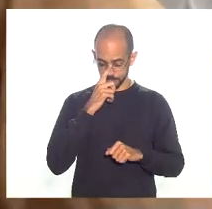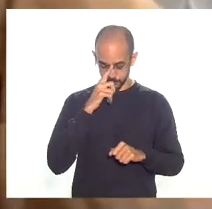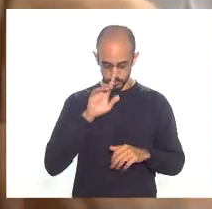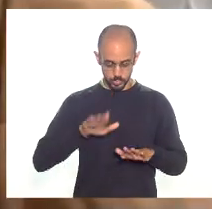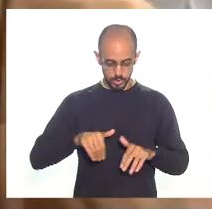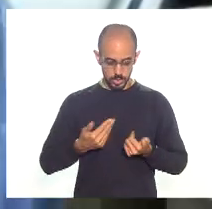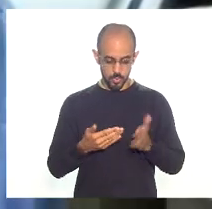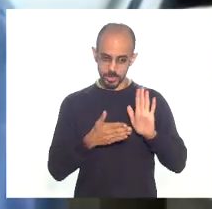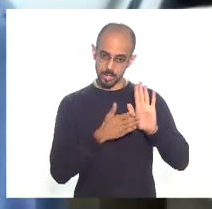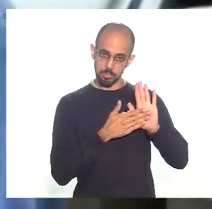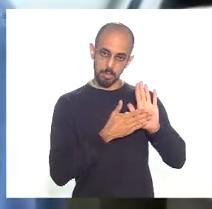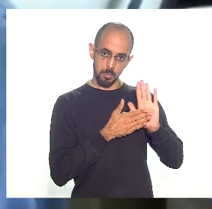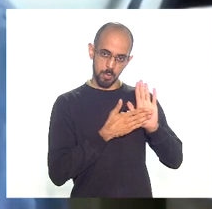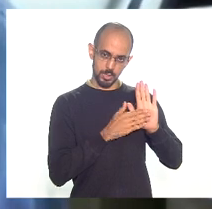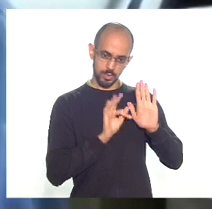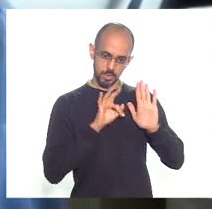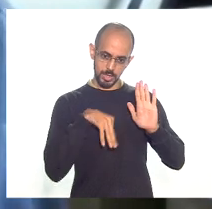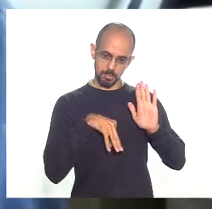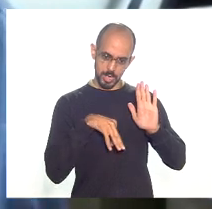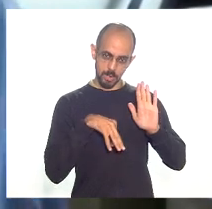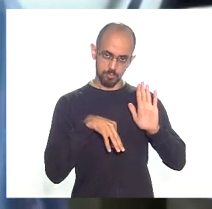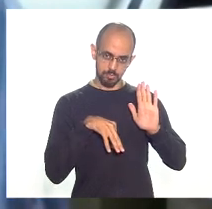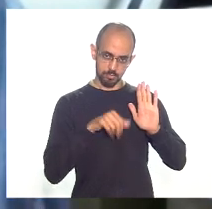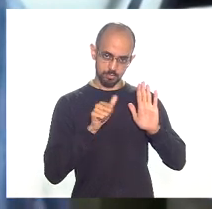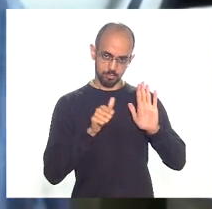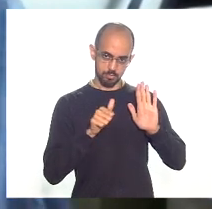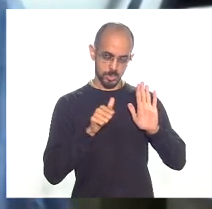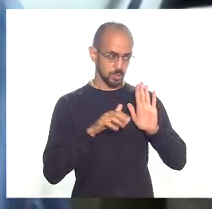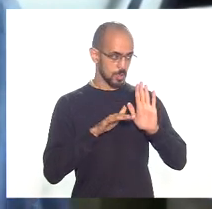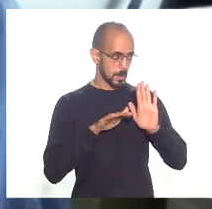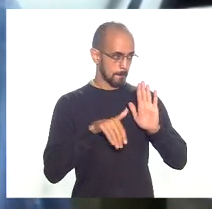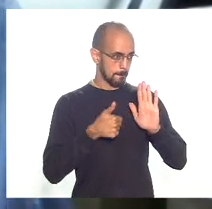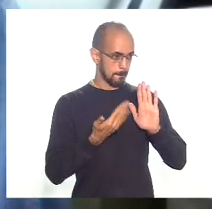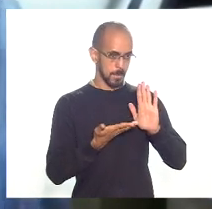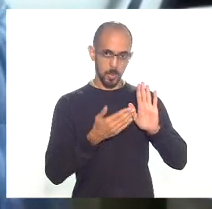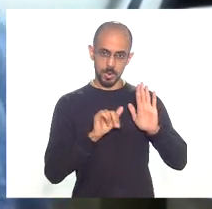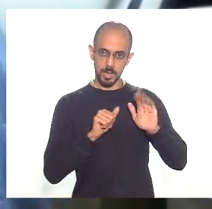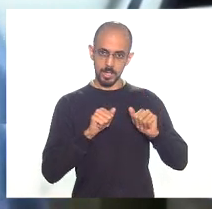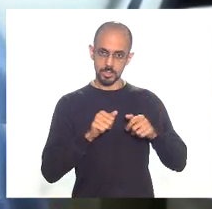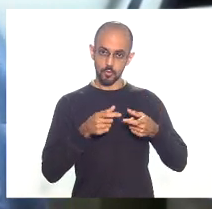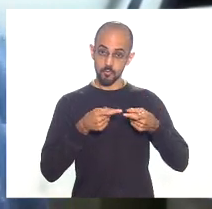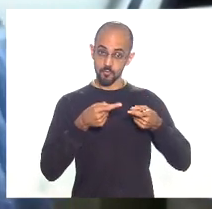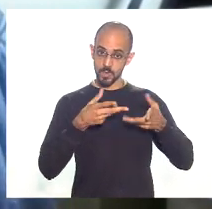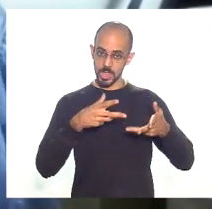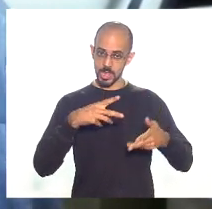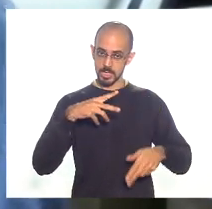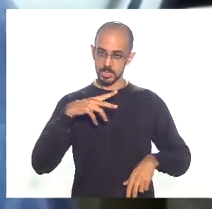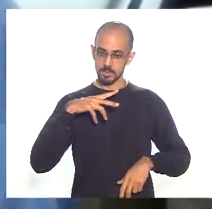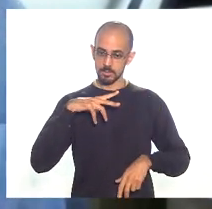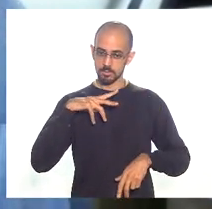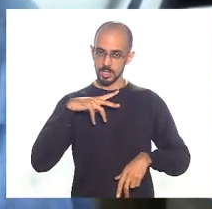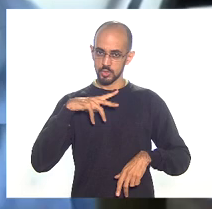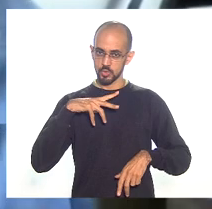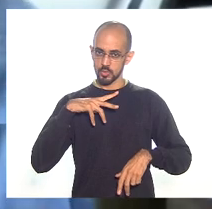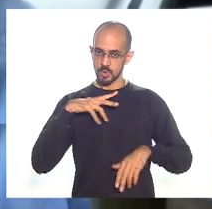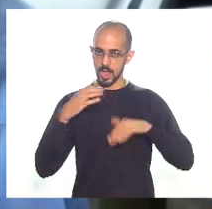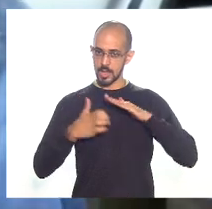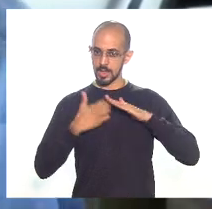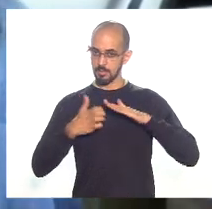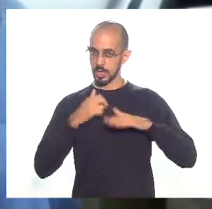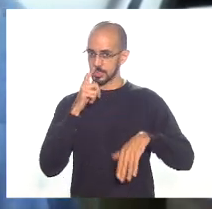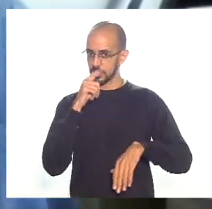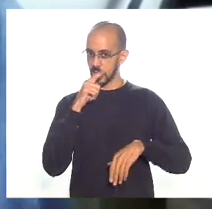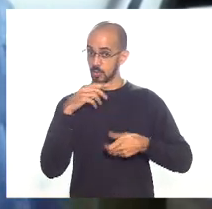proposta para terminar senhora presidente de privatização da cidade está dentro desse pacote